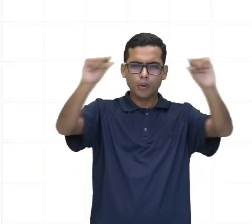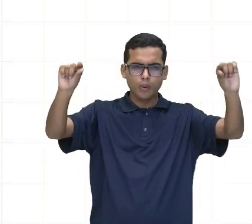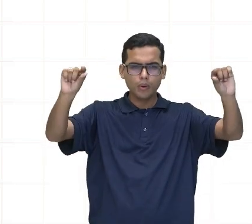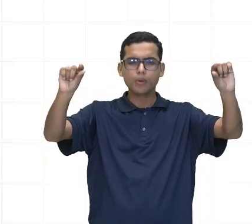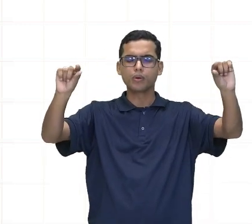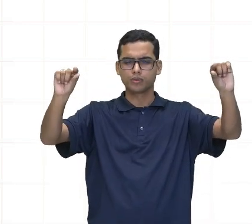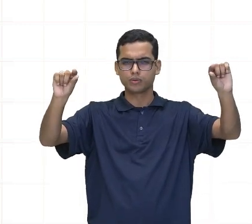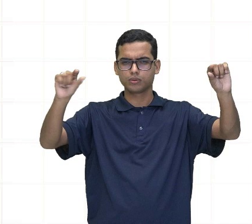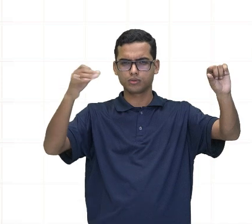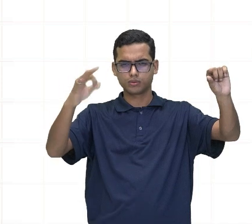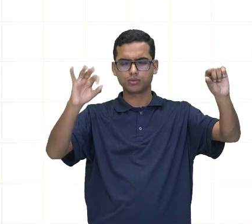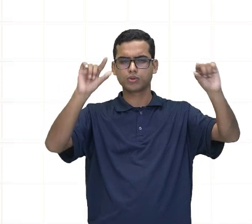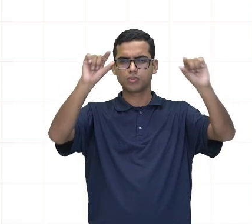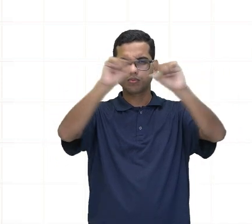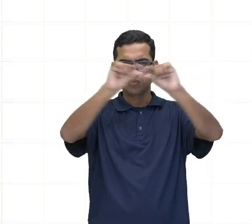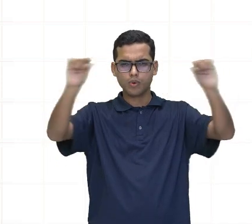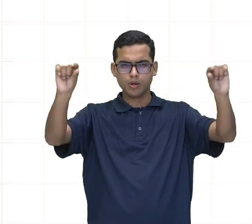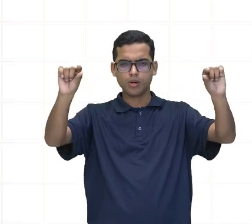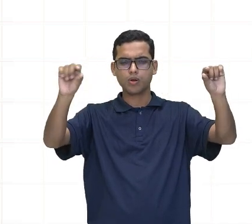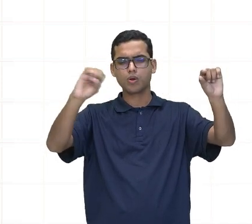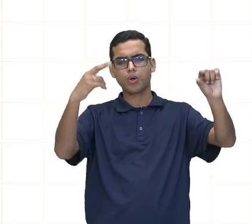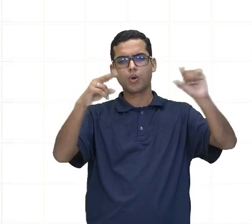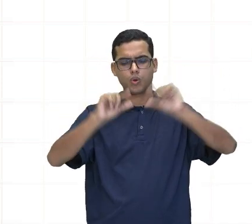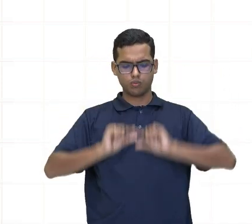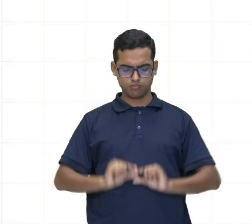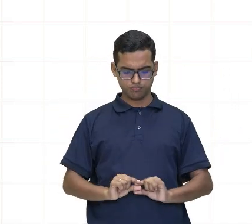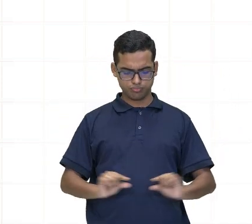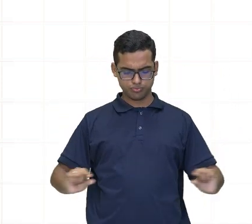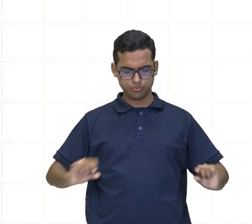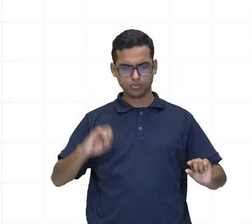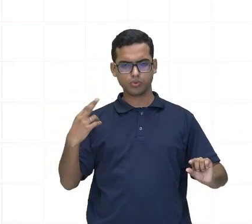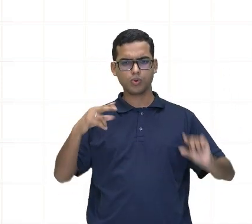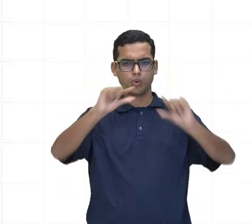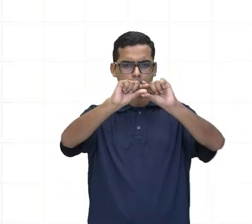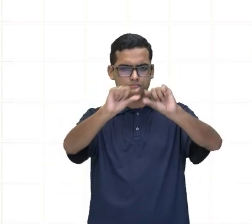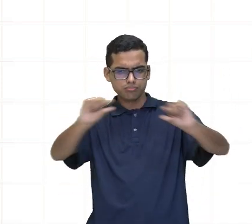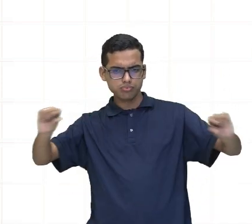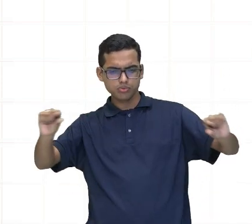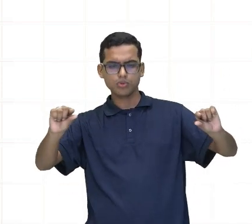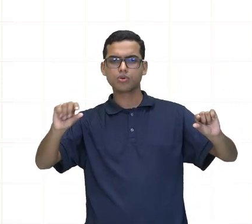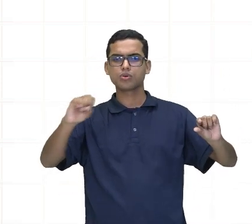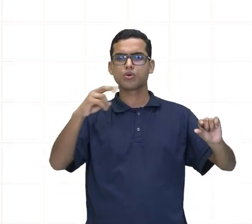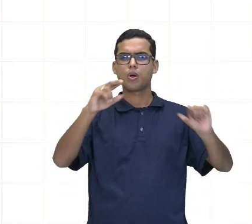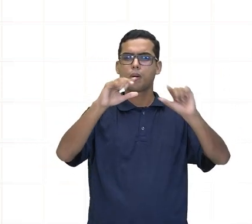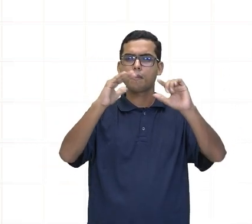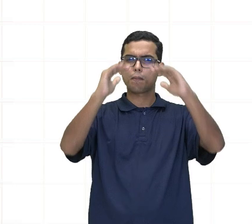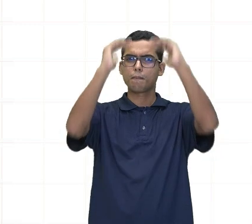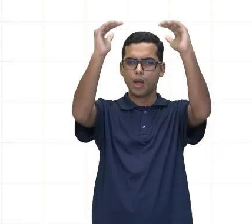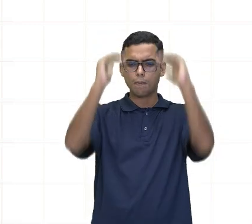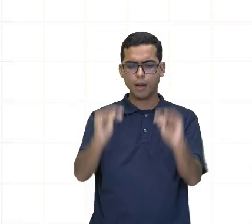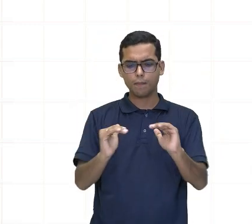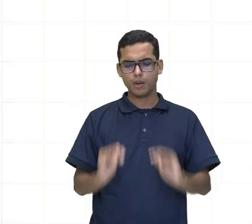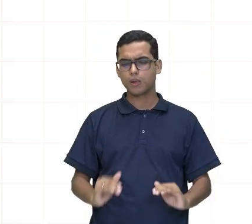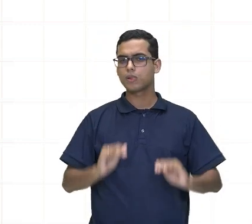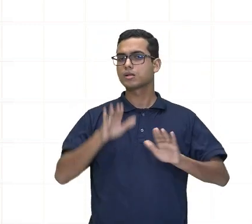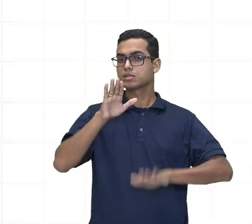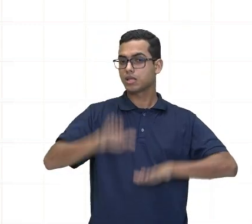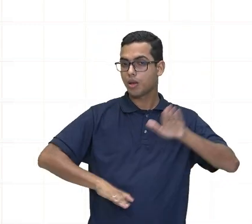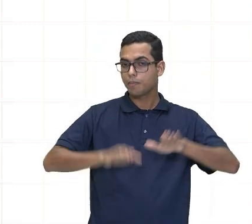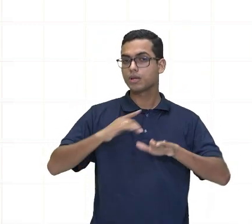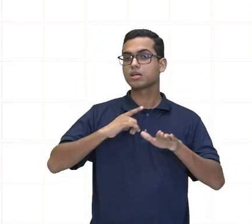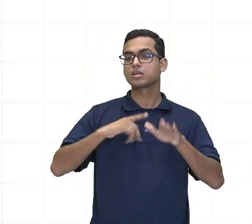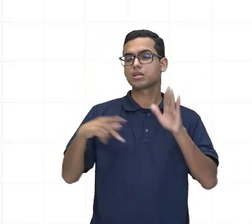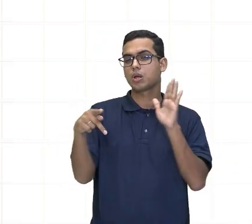mais abaixo, na base da minha pirâmide, ou ali no meio da pirâmide, ou no topo da pirâmide, dependendo da pirâmide que você